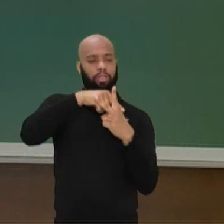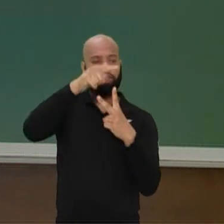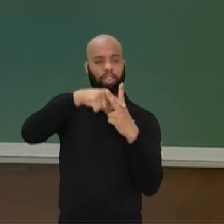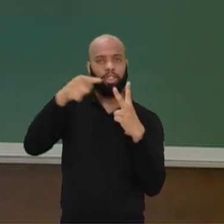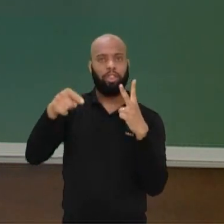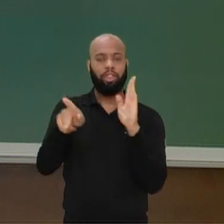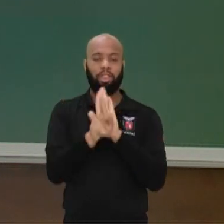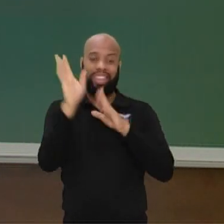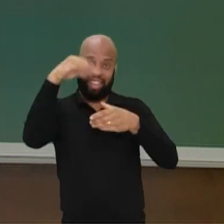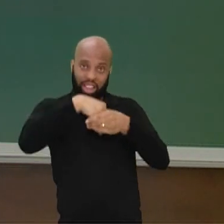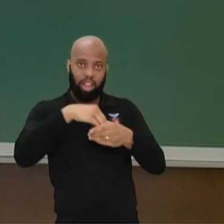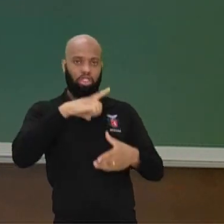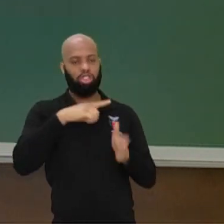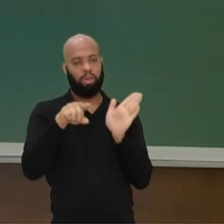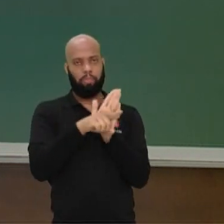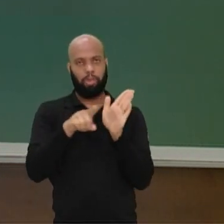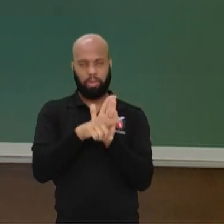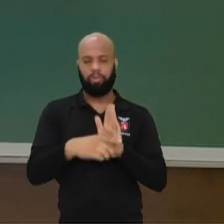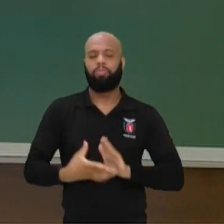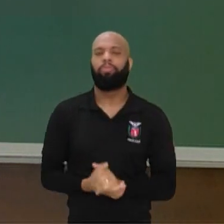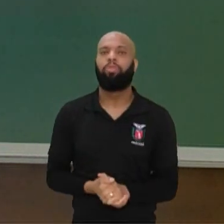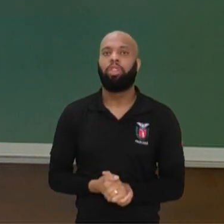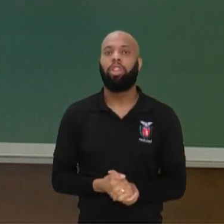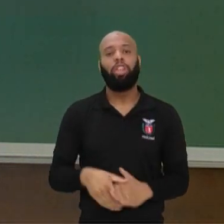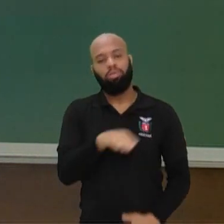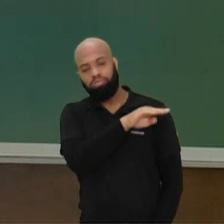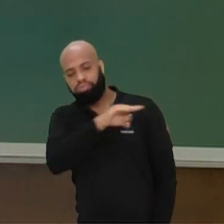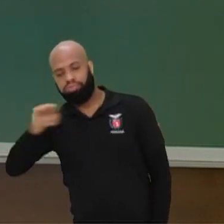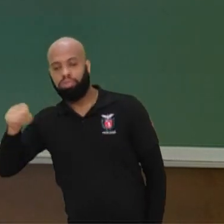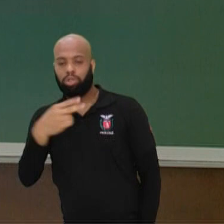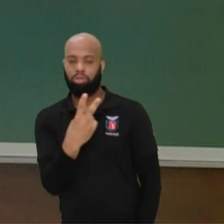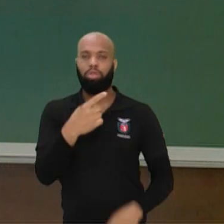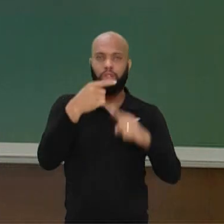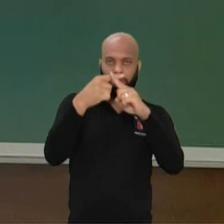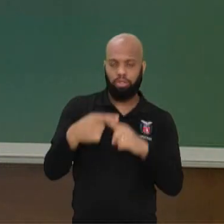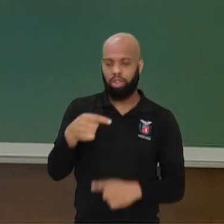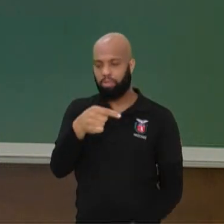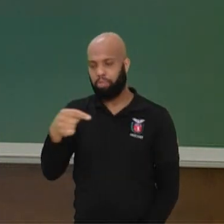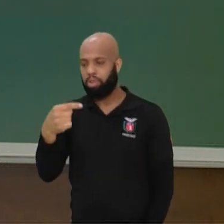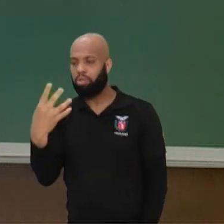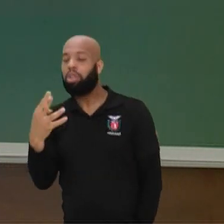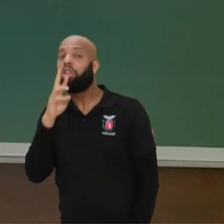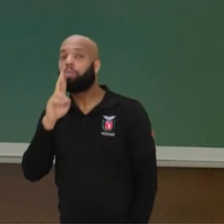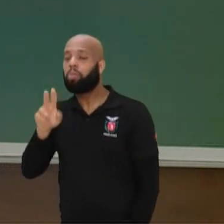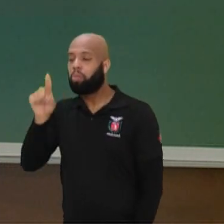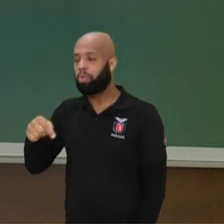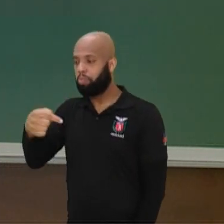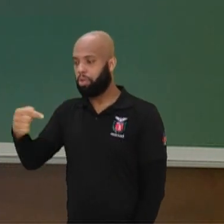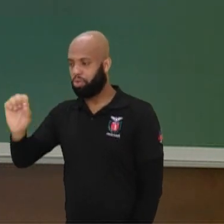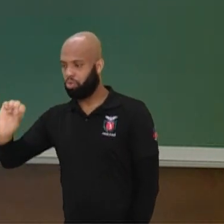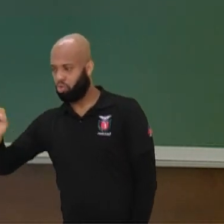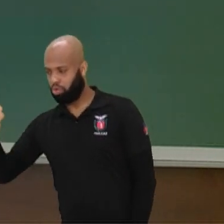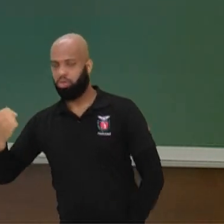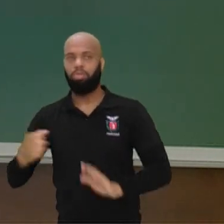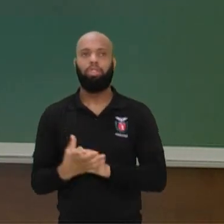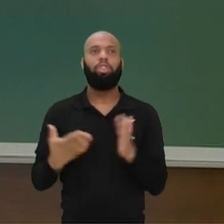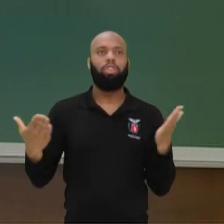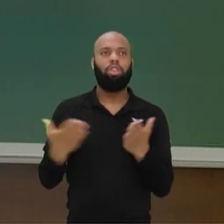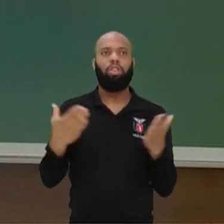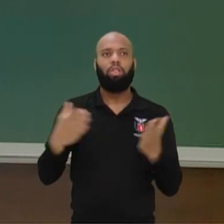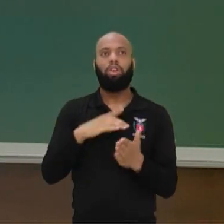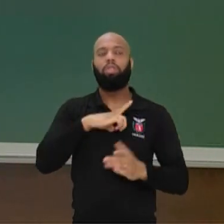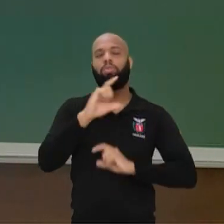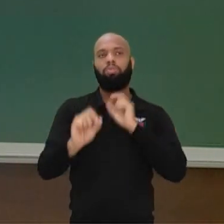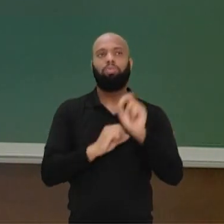número negativo, raiz quadrada. Tudo isso dividido por 2 vezes menos 4, que é menos 8. Então, a gente não